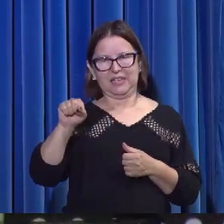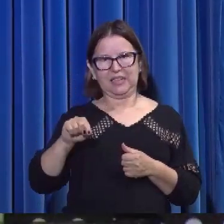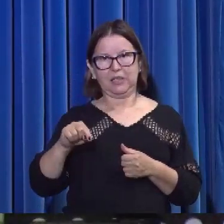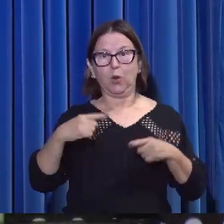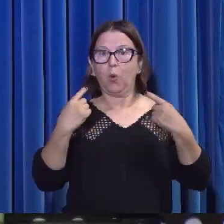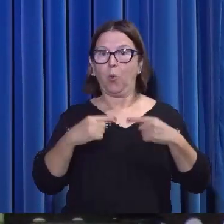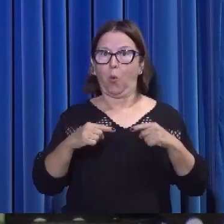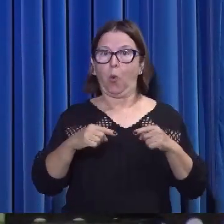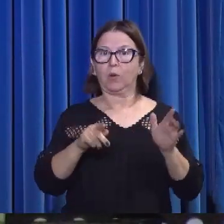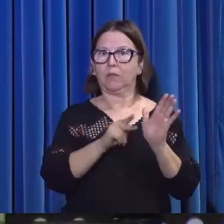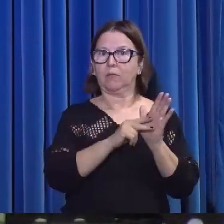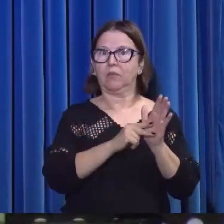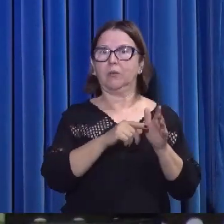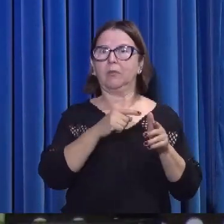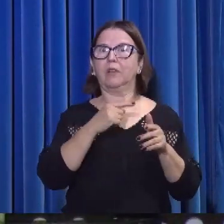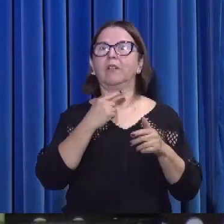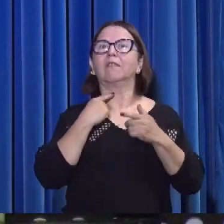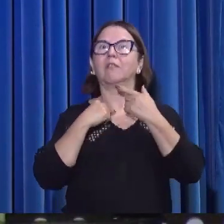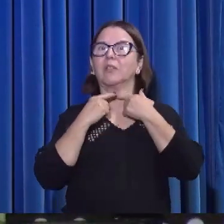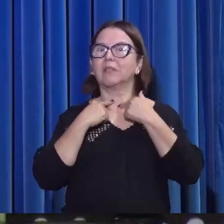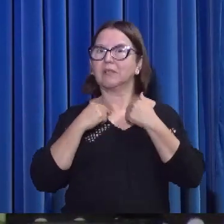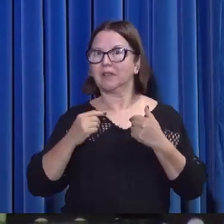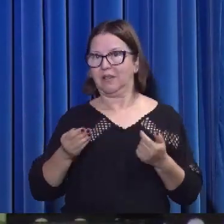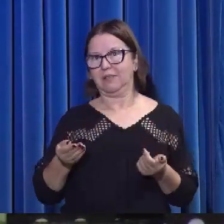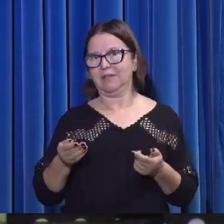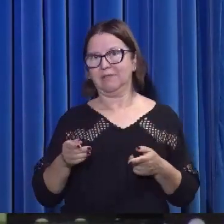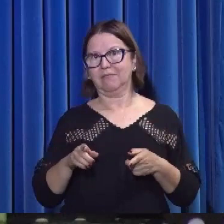entrou por um só homem, por Adão.